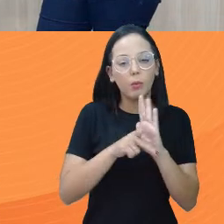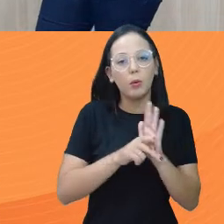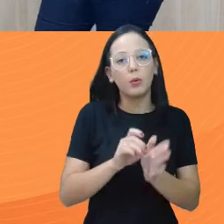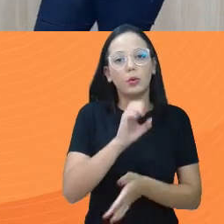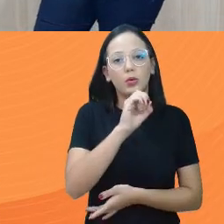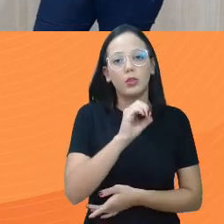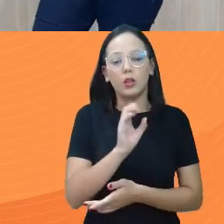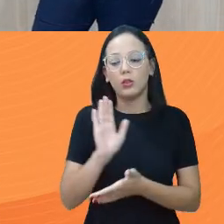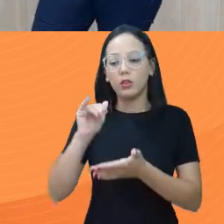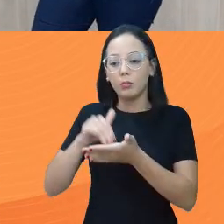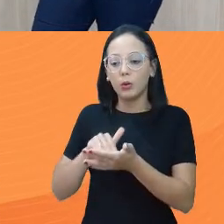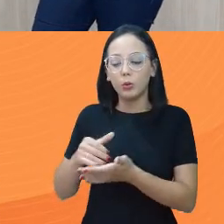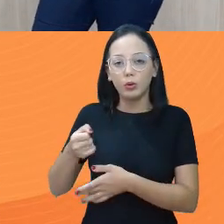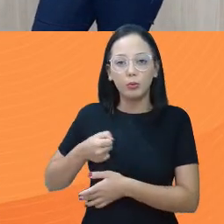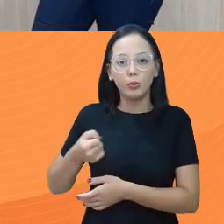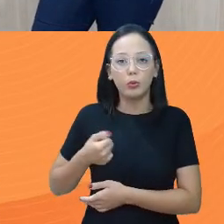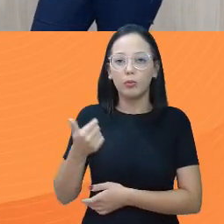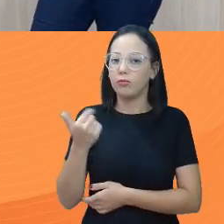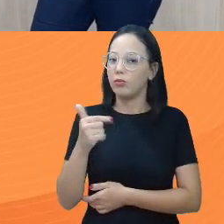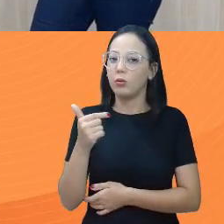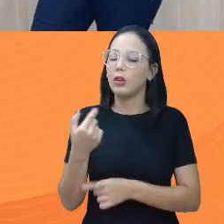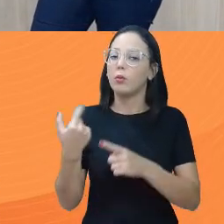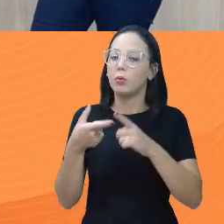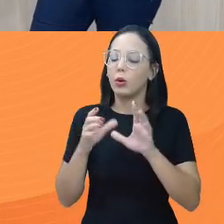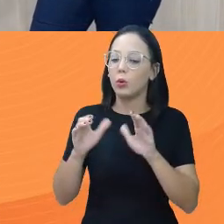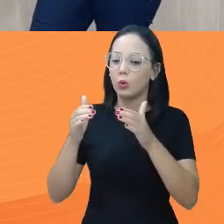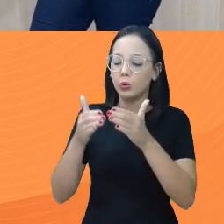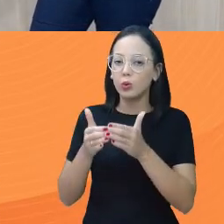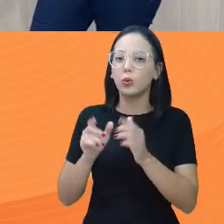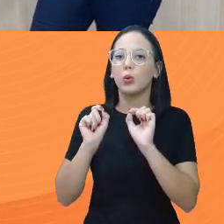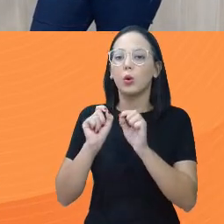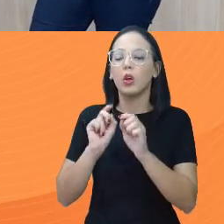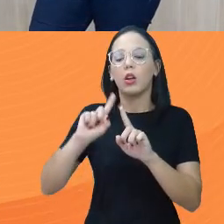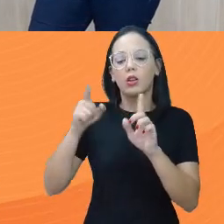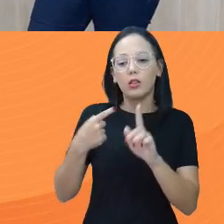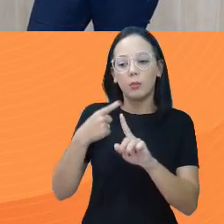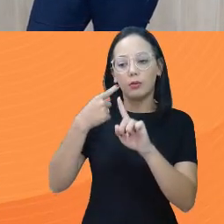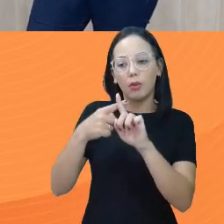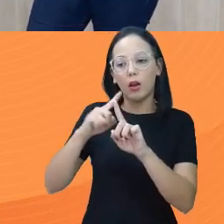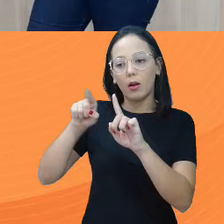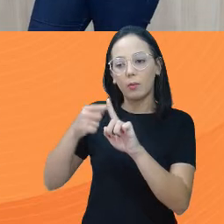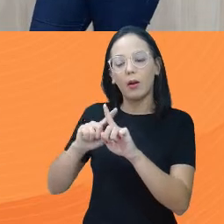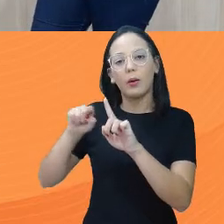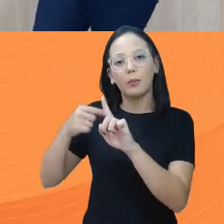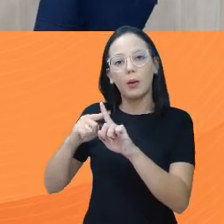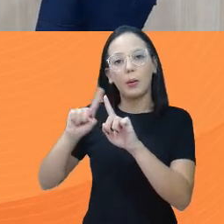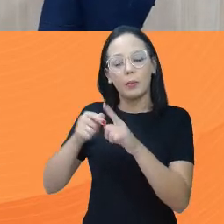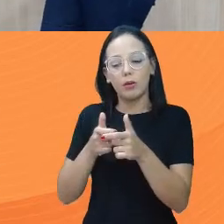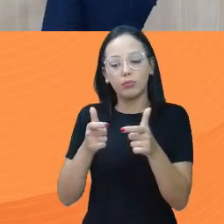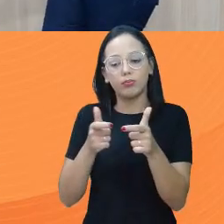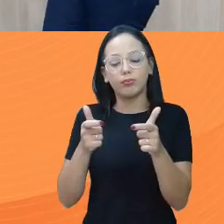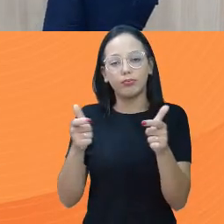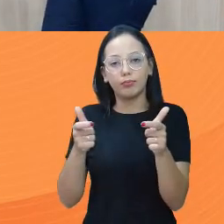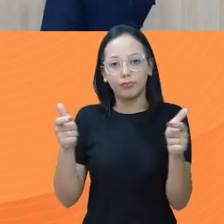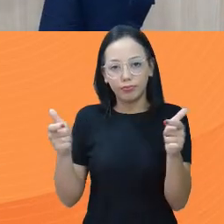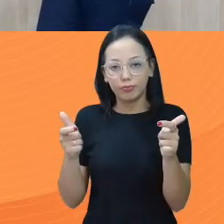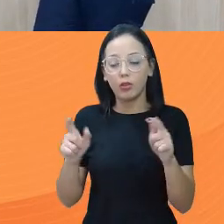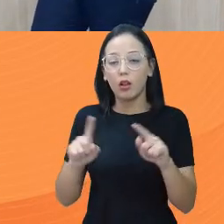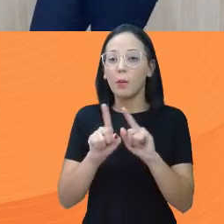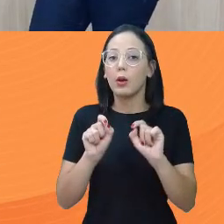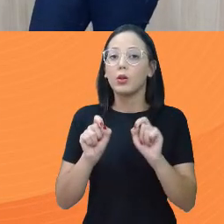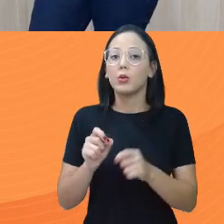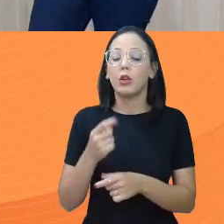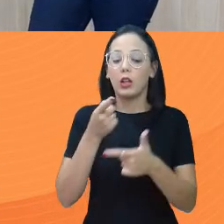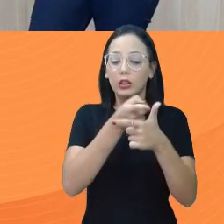último número não existe. Uma vez que o conjunto é infinito, a gente vai multiplicando e esse conjunto vai ficando cada vez maior, tá certo? Já no caso